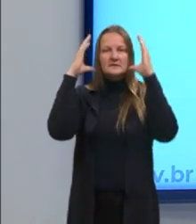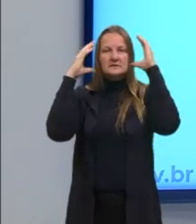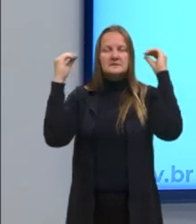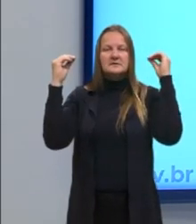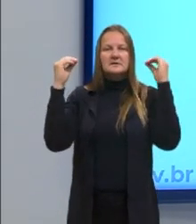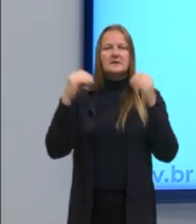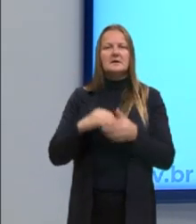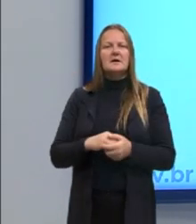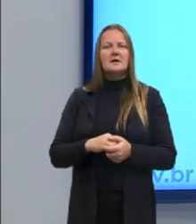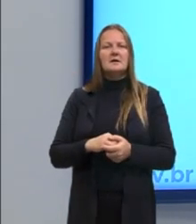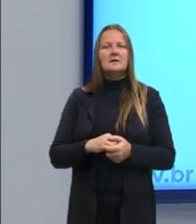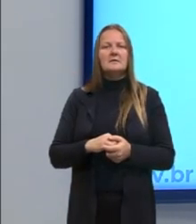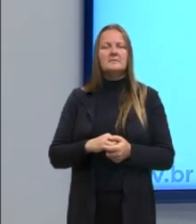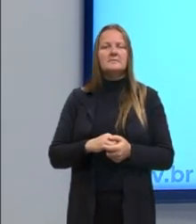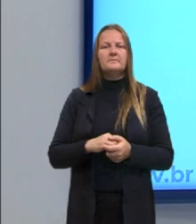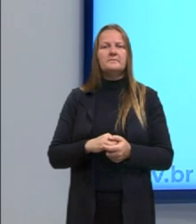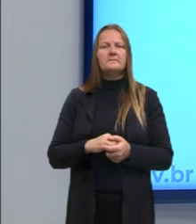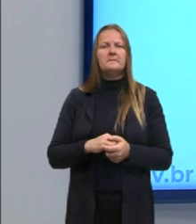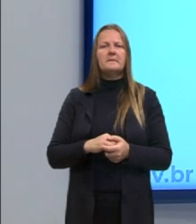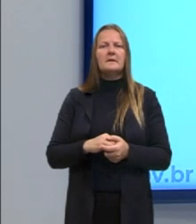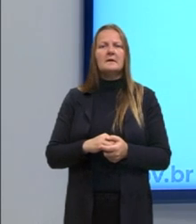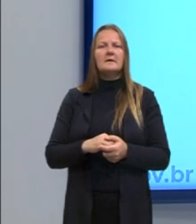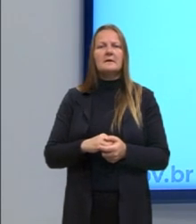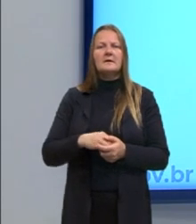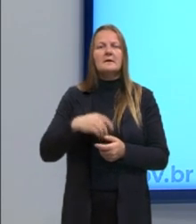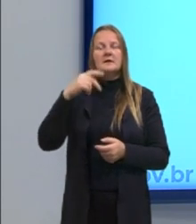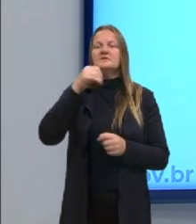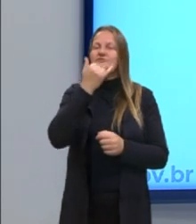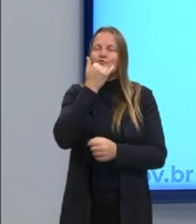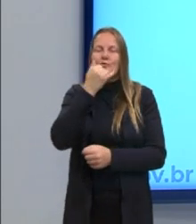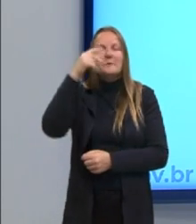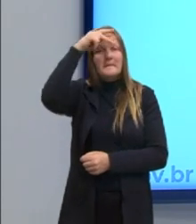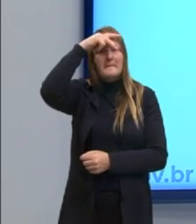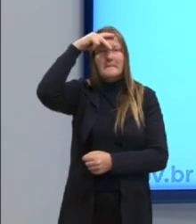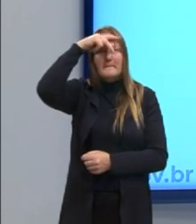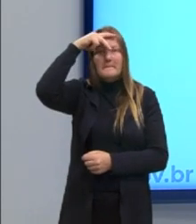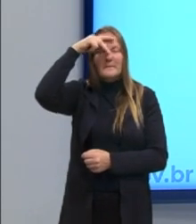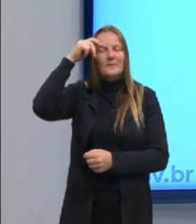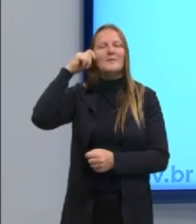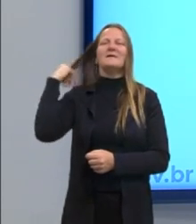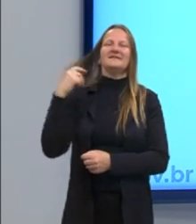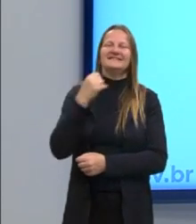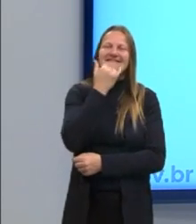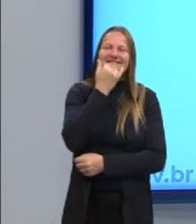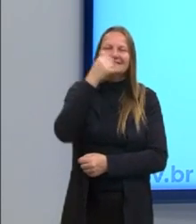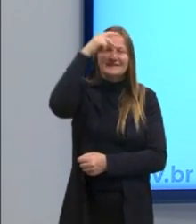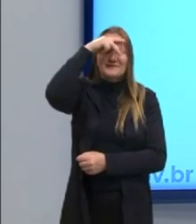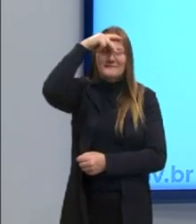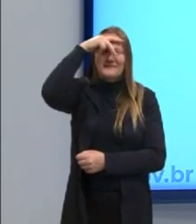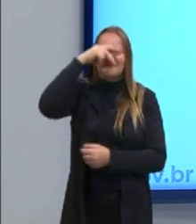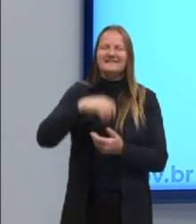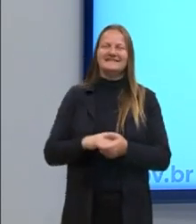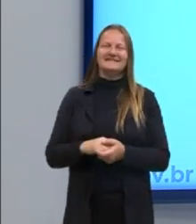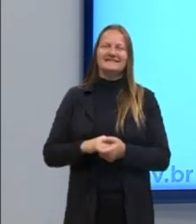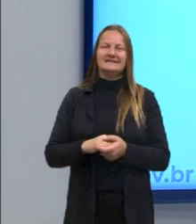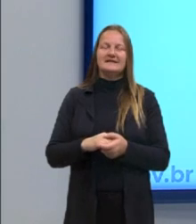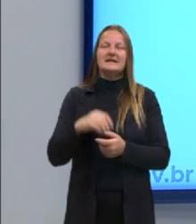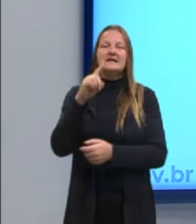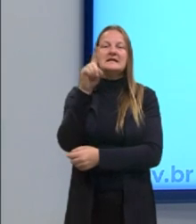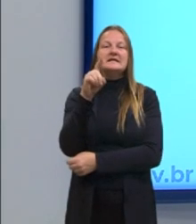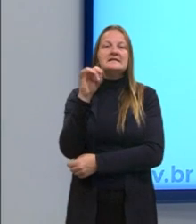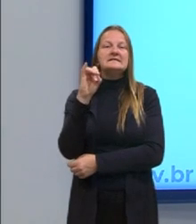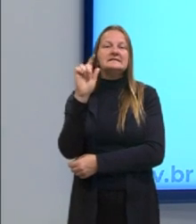sociólogo polenês E ele fala muito sobre a modernidade pós-modernidade Inclusive tem dito são vários livros do zigubal